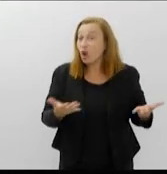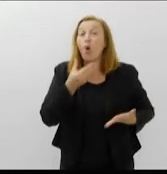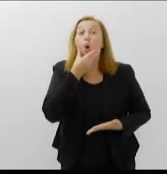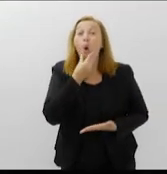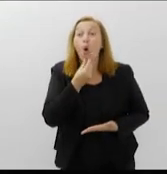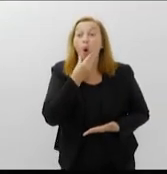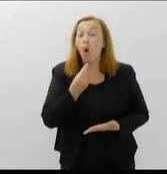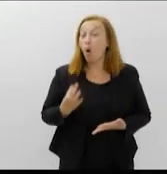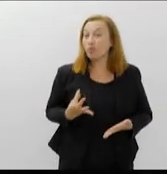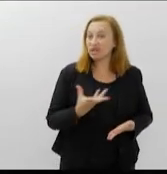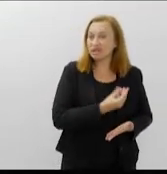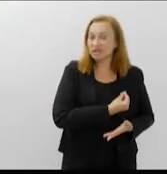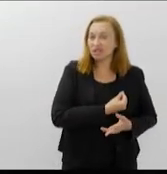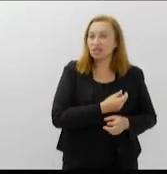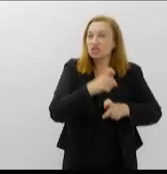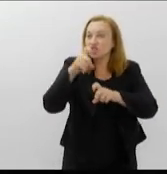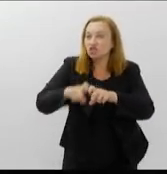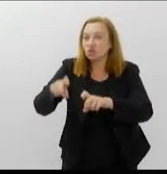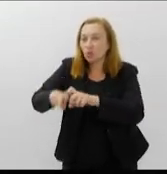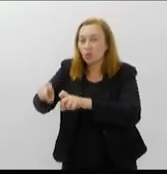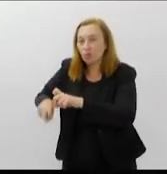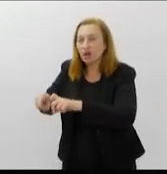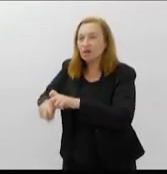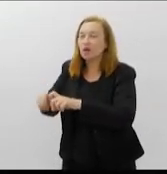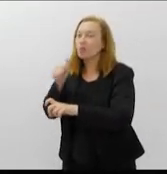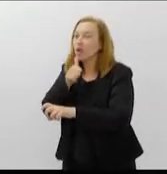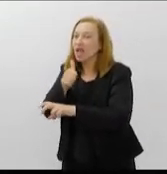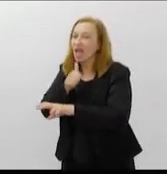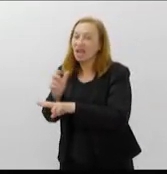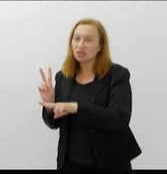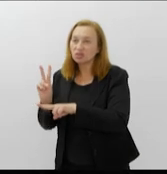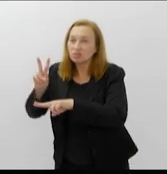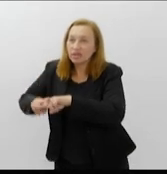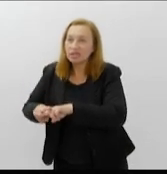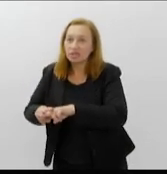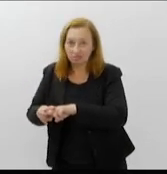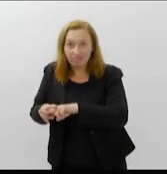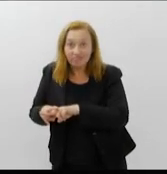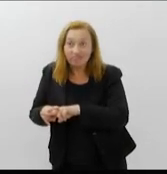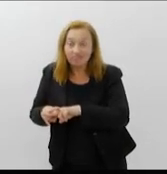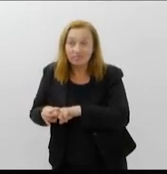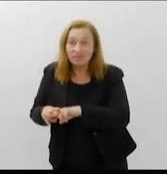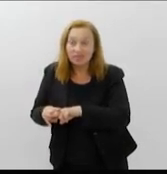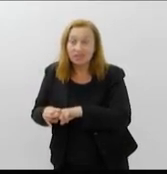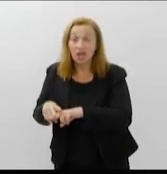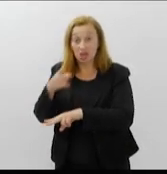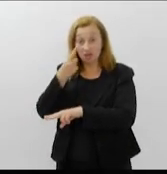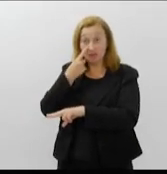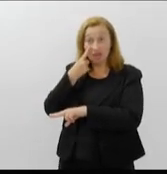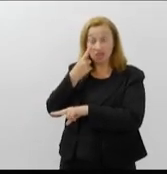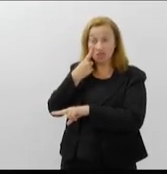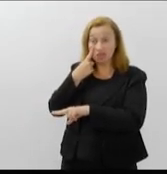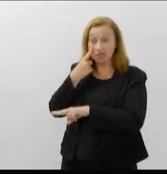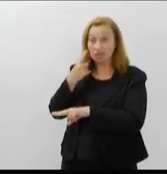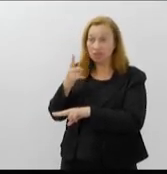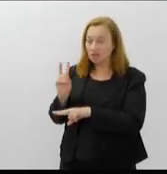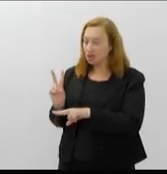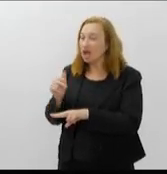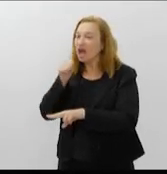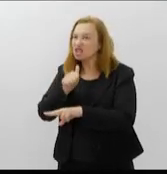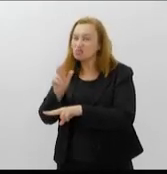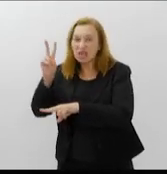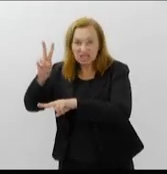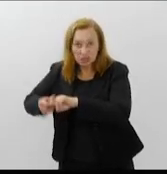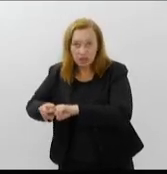Homens trans estão estuprando mulheres nos presídios e detentas, frisa-se, pedem socorro.